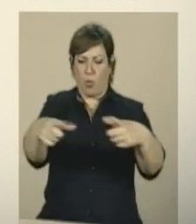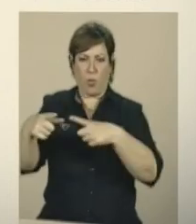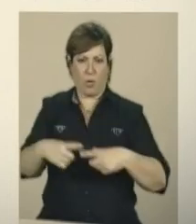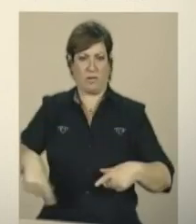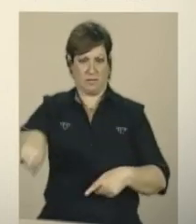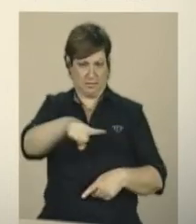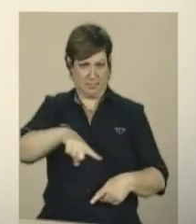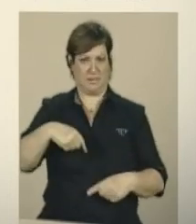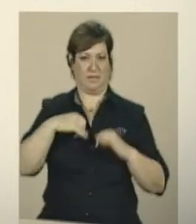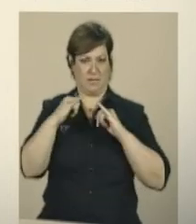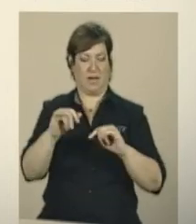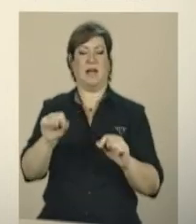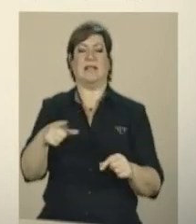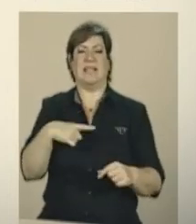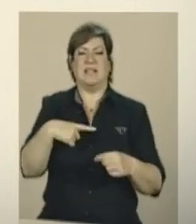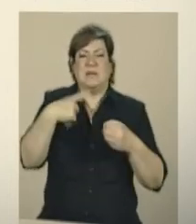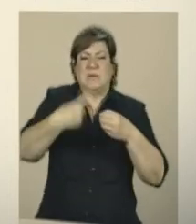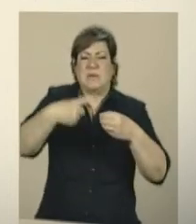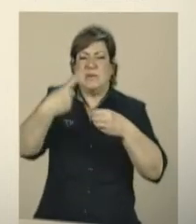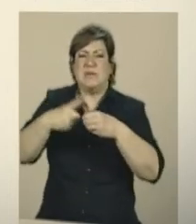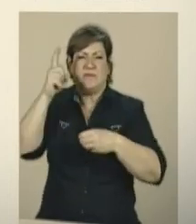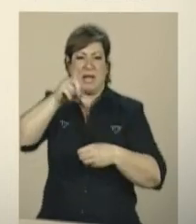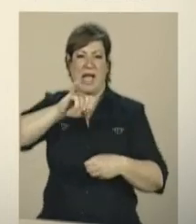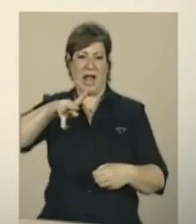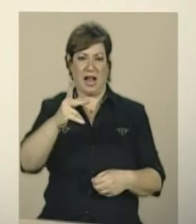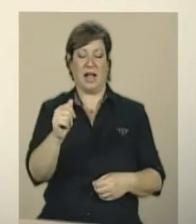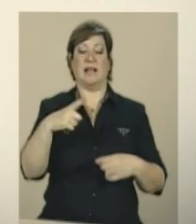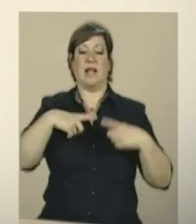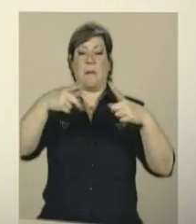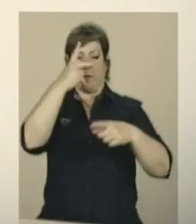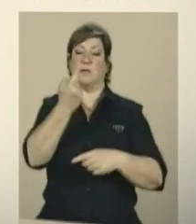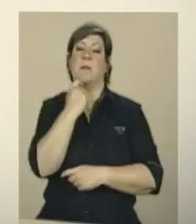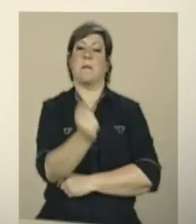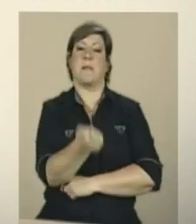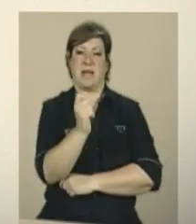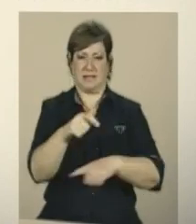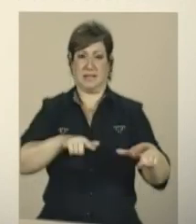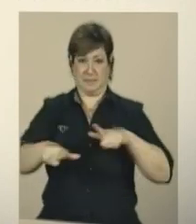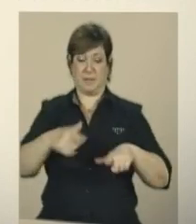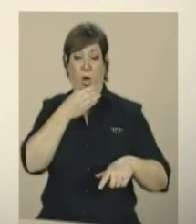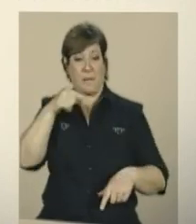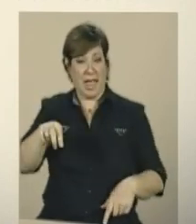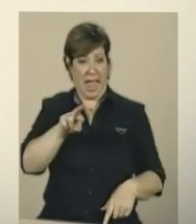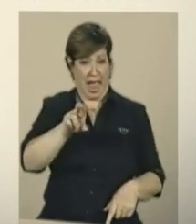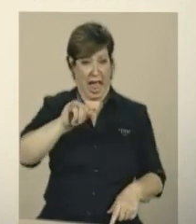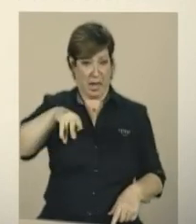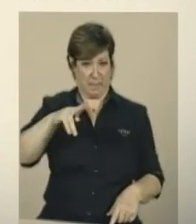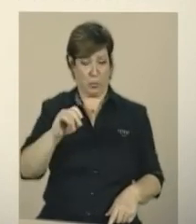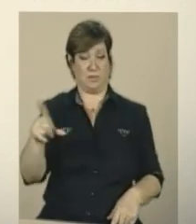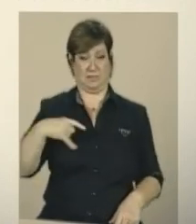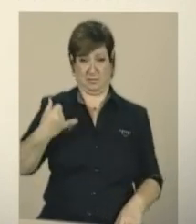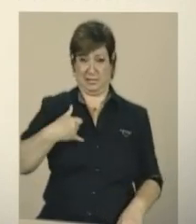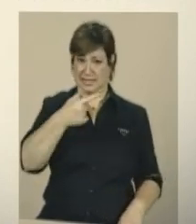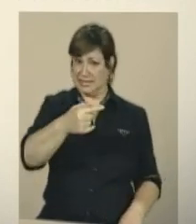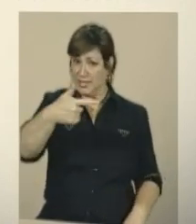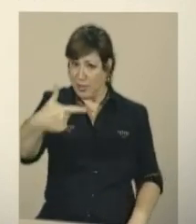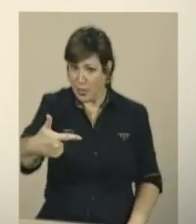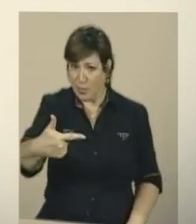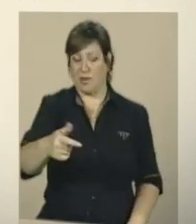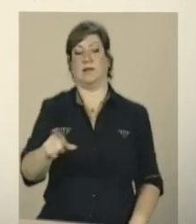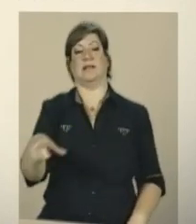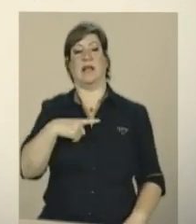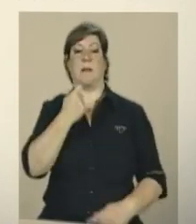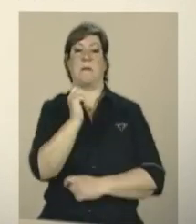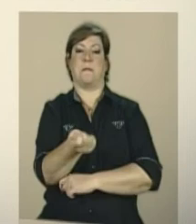que lhe falei bem isolado onde há uma colônia de pescadores seu Raimundo Nonato que tem 72 anos passou